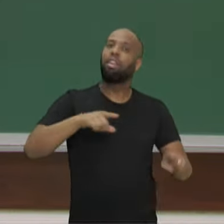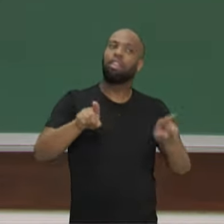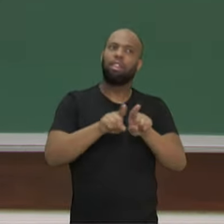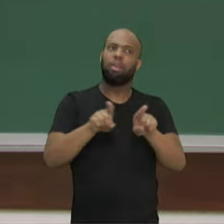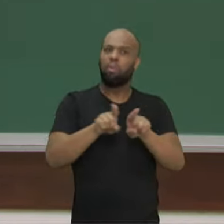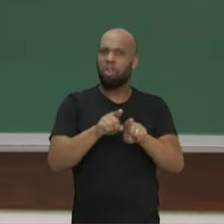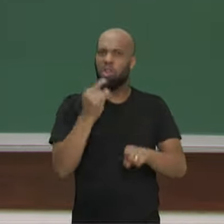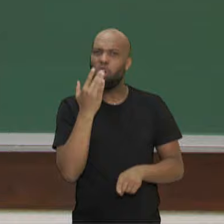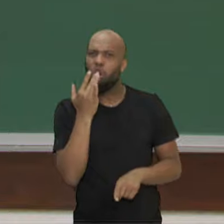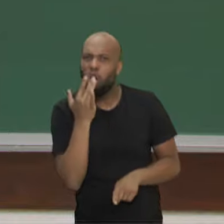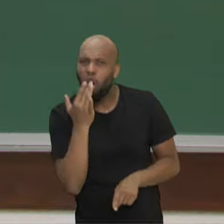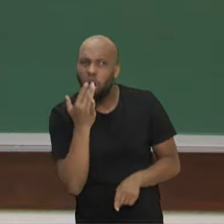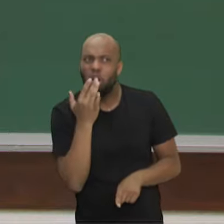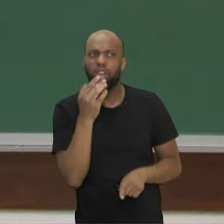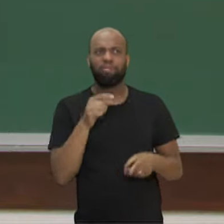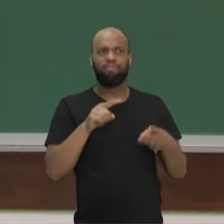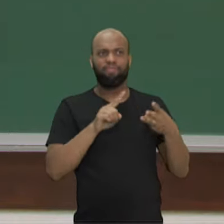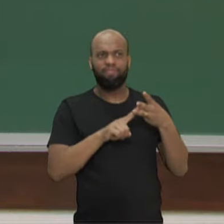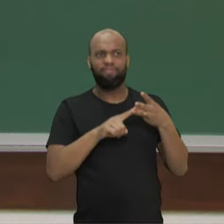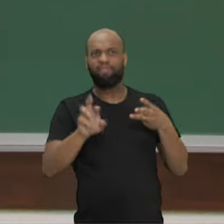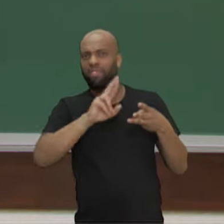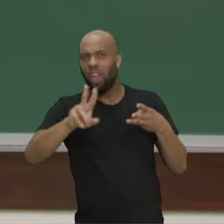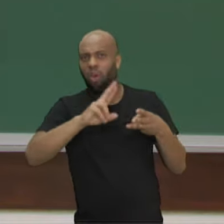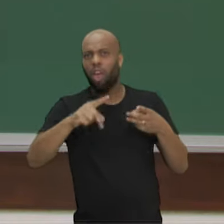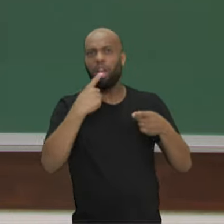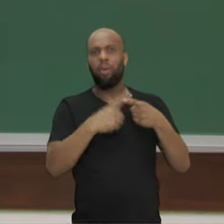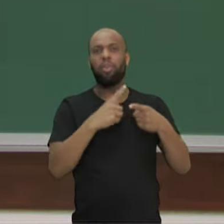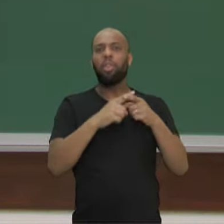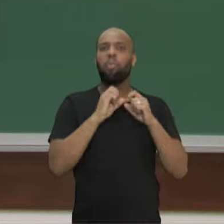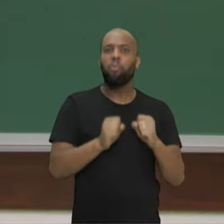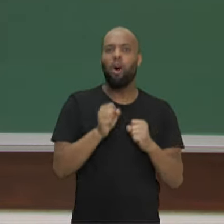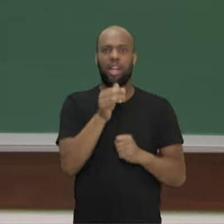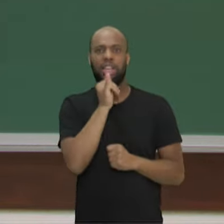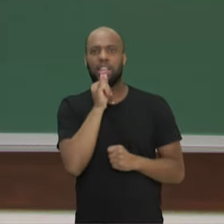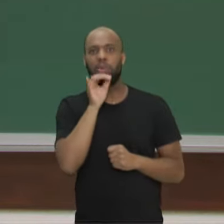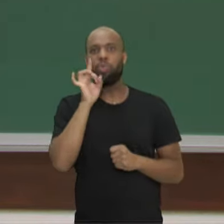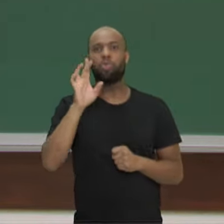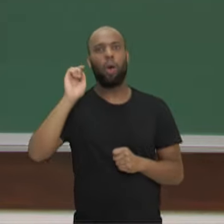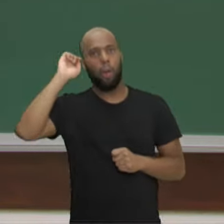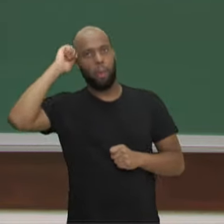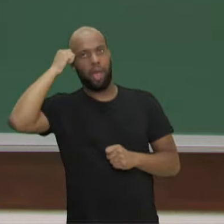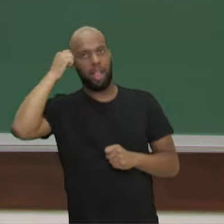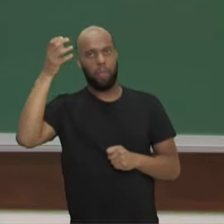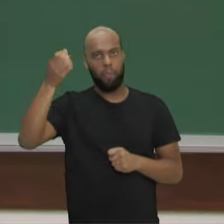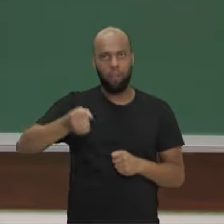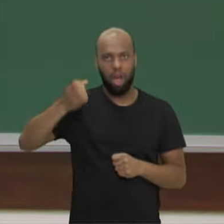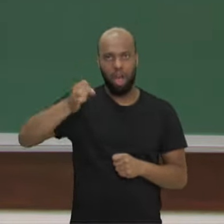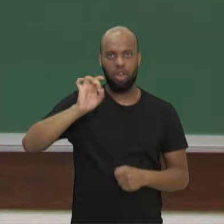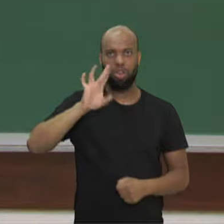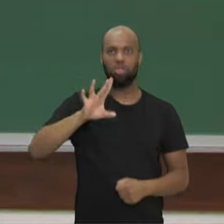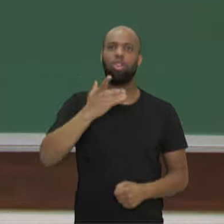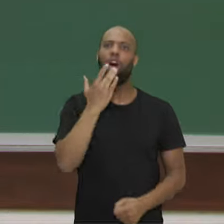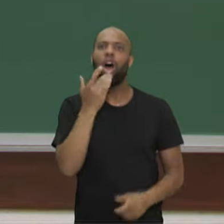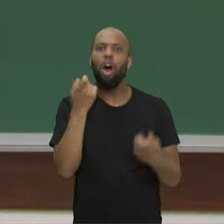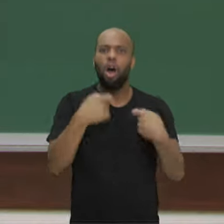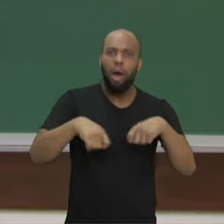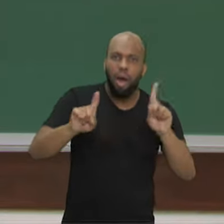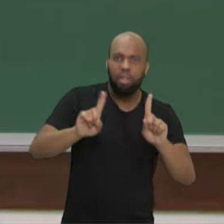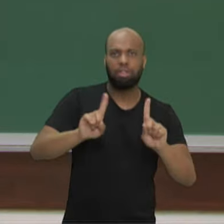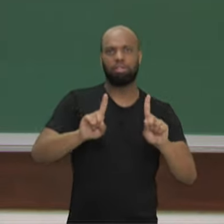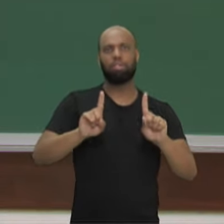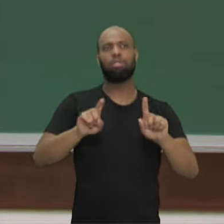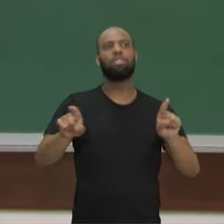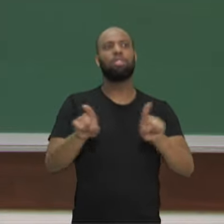mais colorida? Não, porque o espetáculo pode ser em preto e branco, enfim, não precisa ser apenas colorido, não é? Para